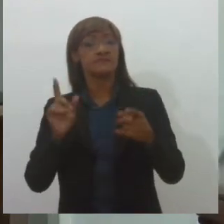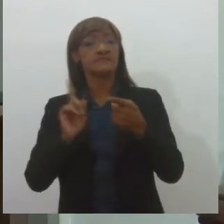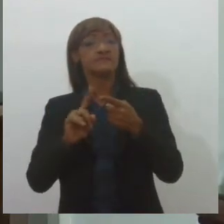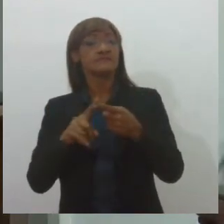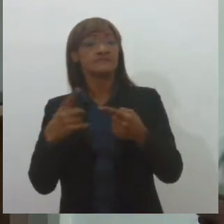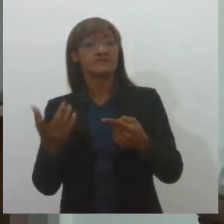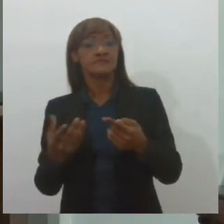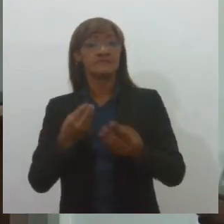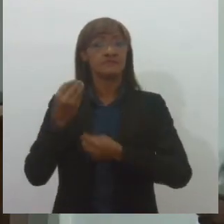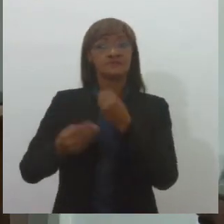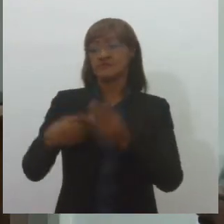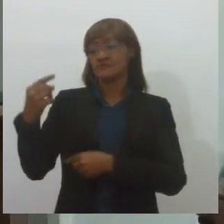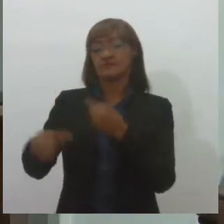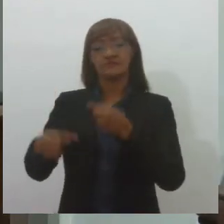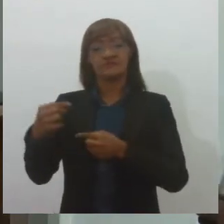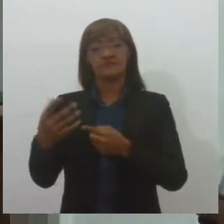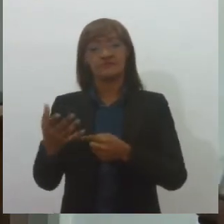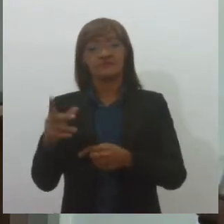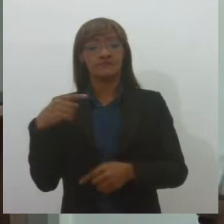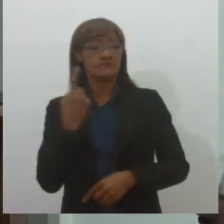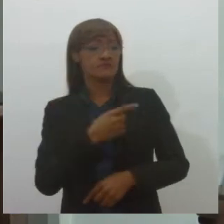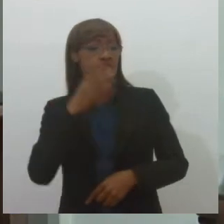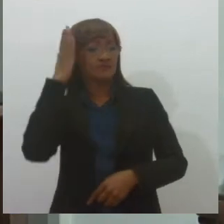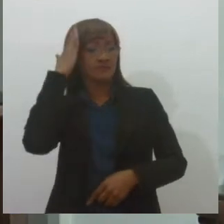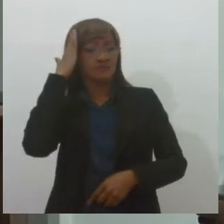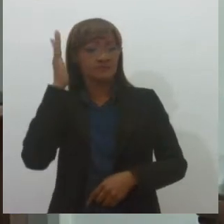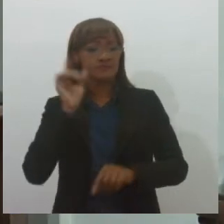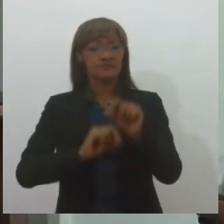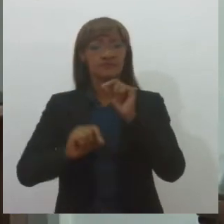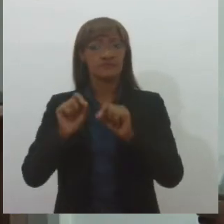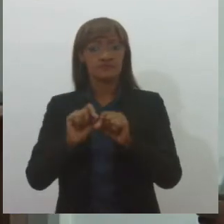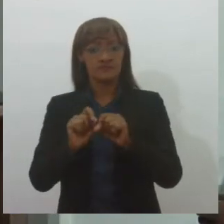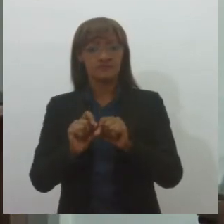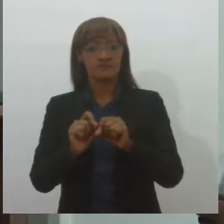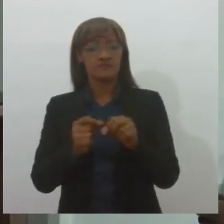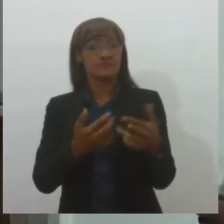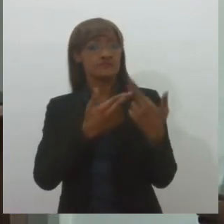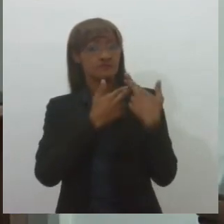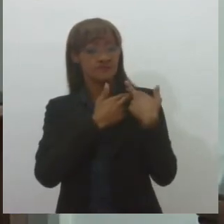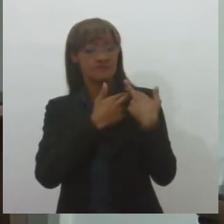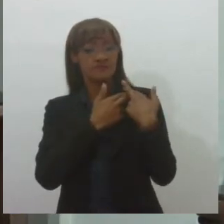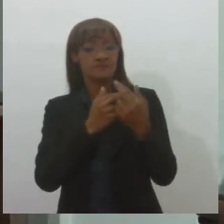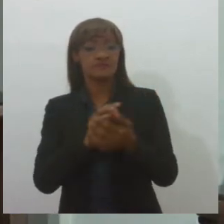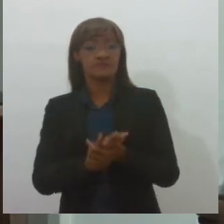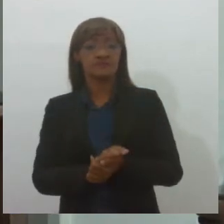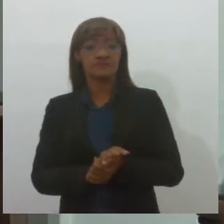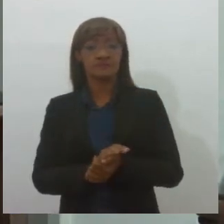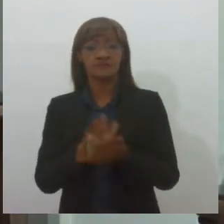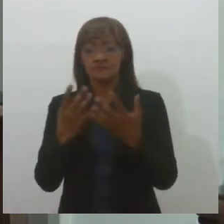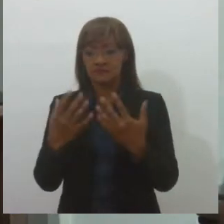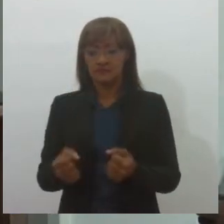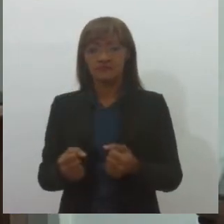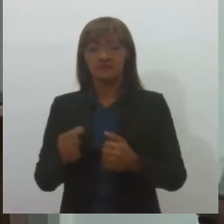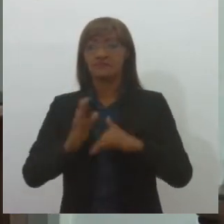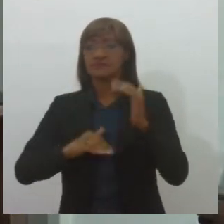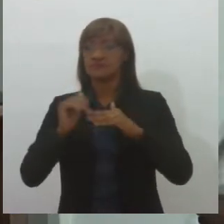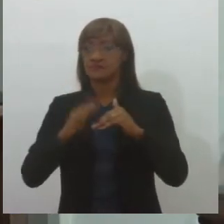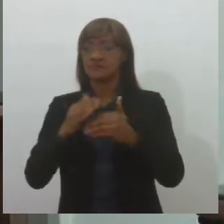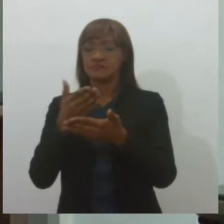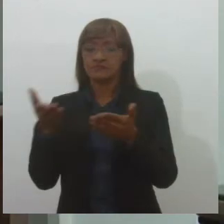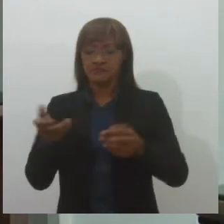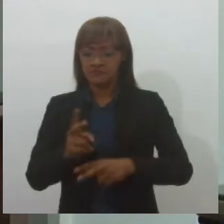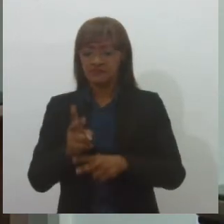participação na formulação de políticas públicas eu entendo que essa é uma participação em um compromisso que eu assumi com a categoria E que vou